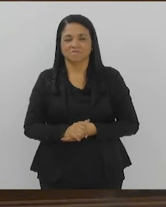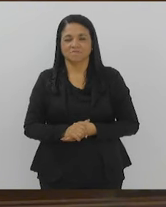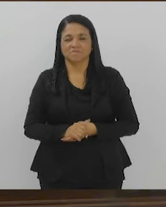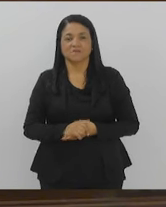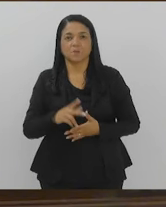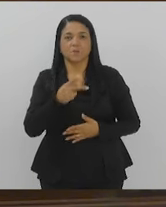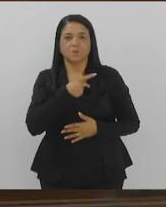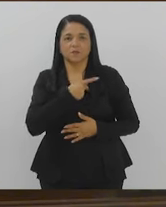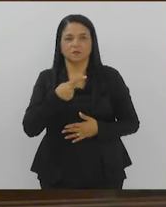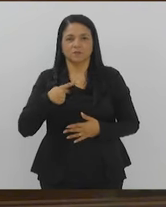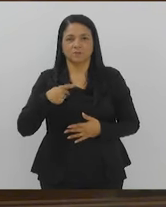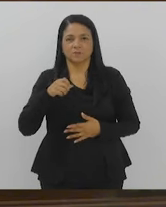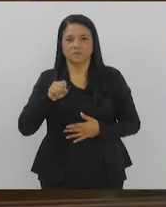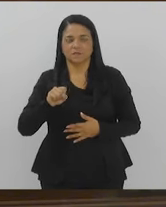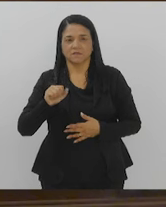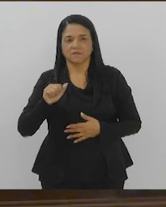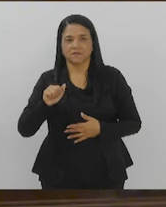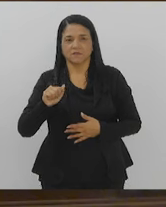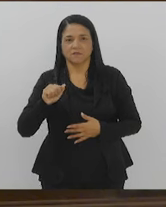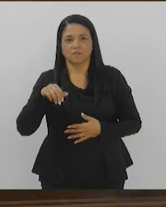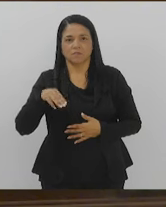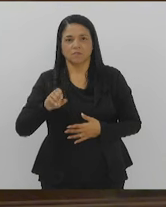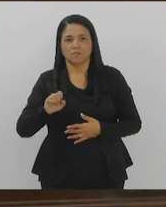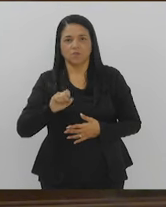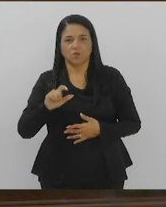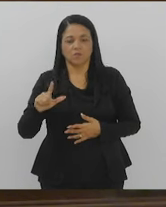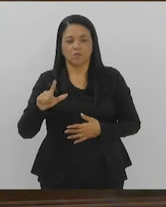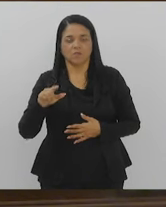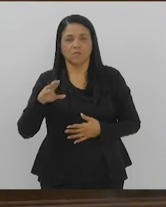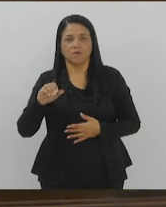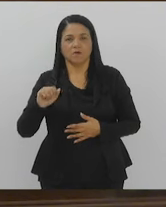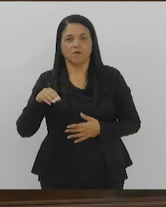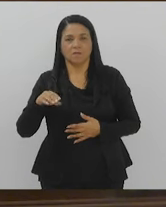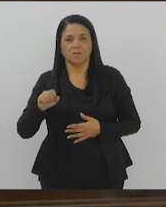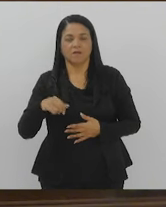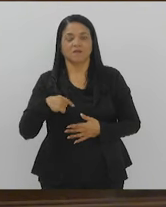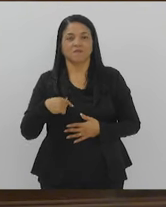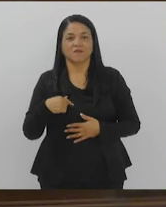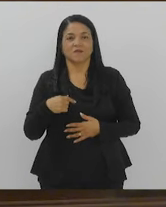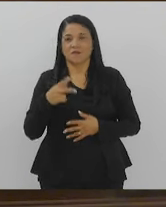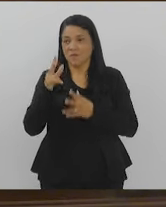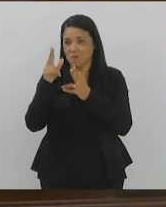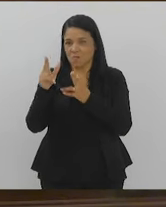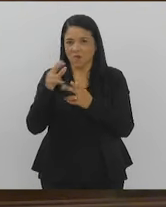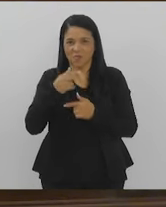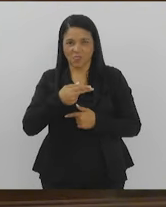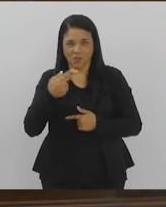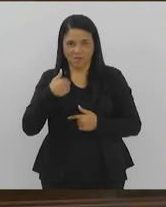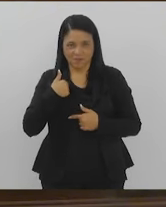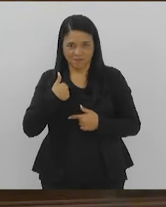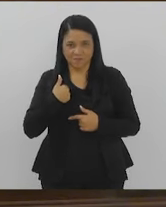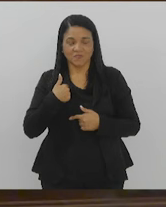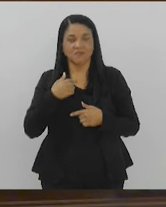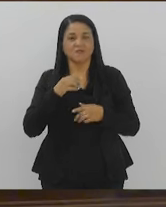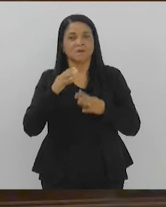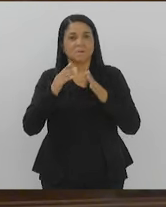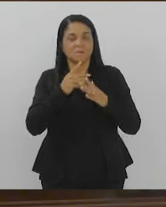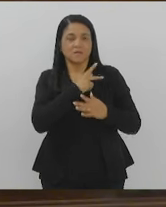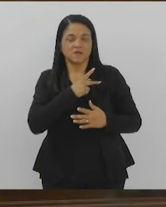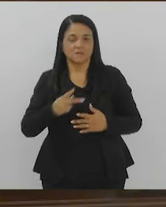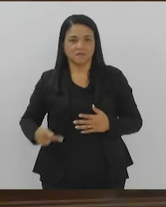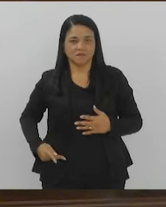pastor Samuel Câmara Melchará, presidente da Assembleia